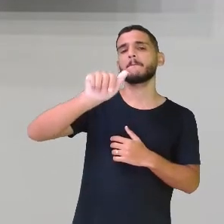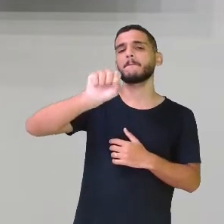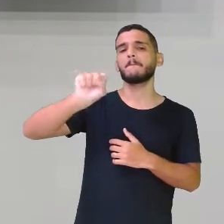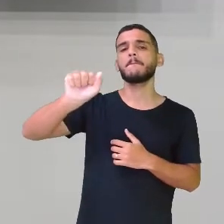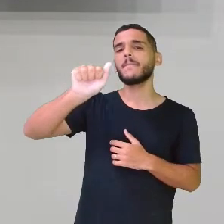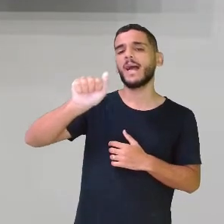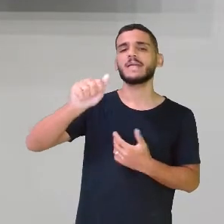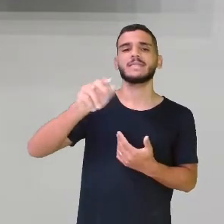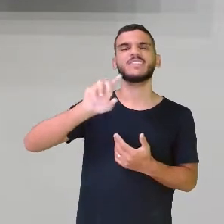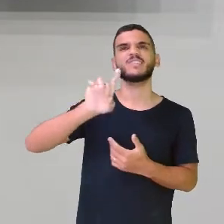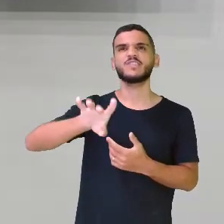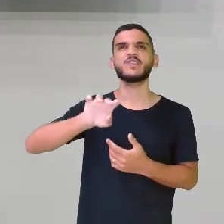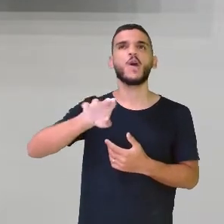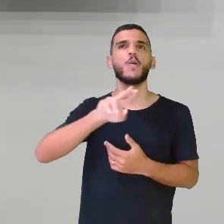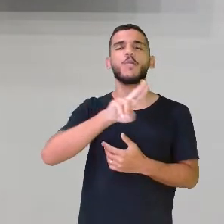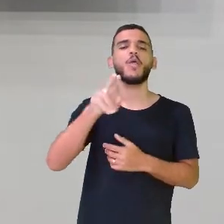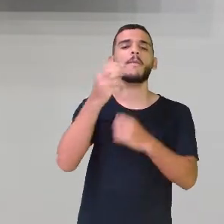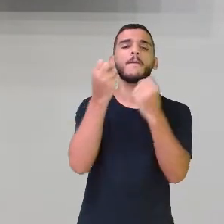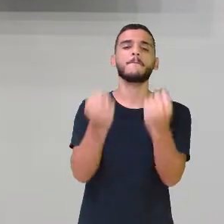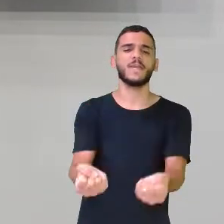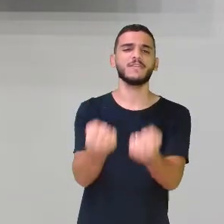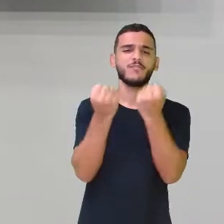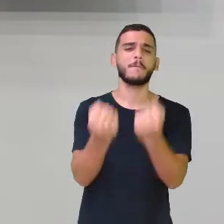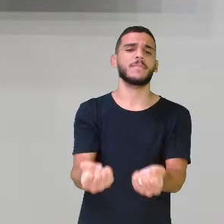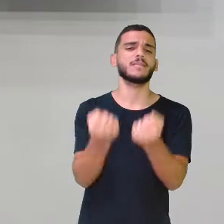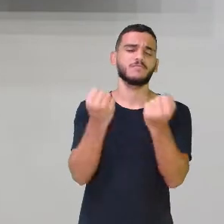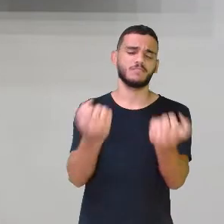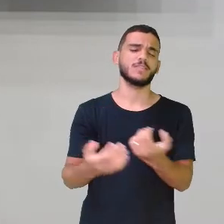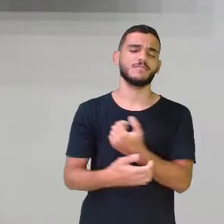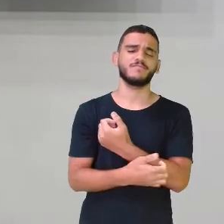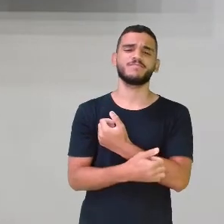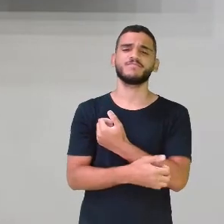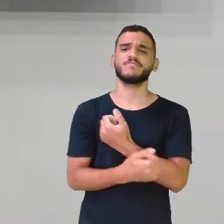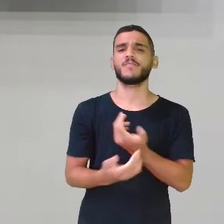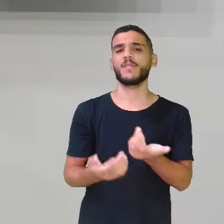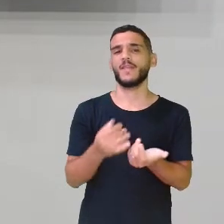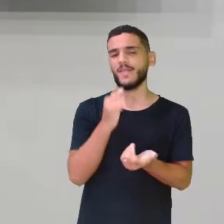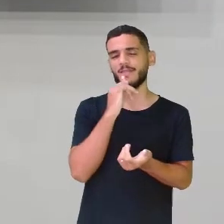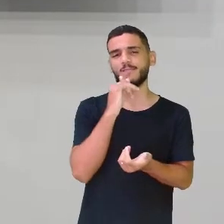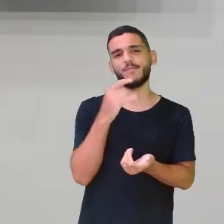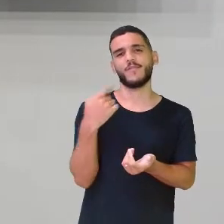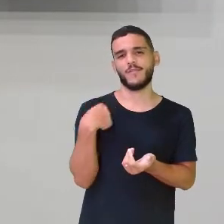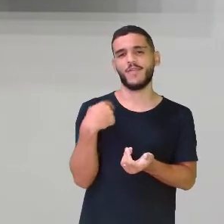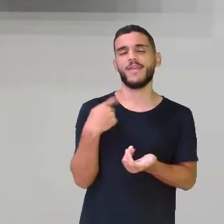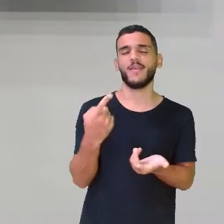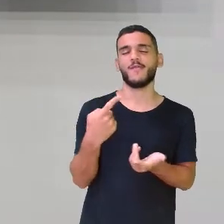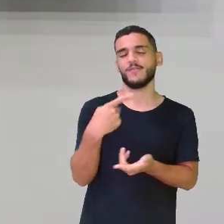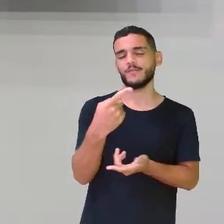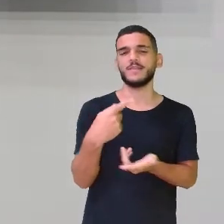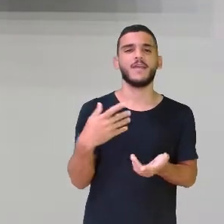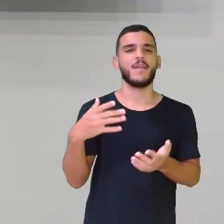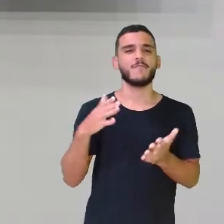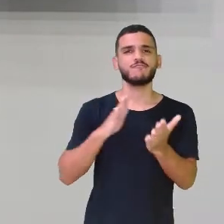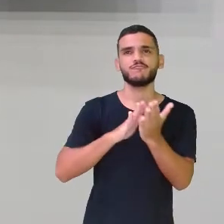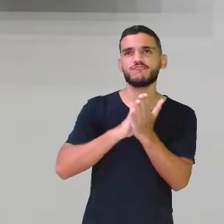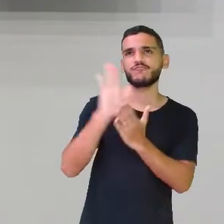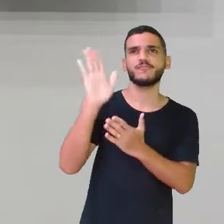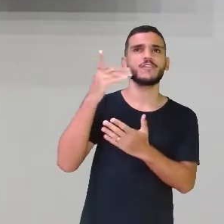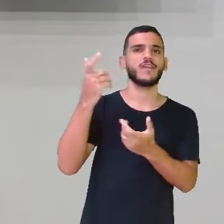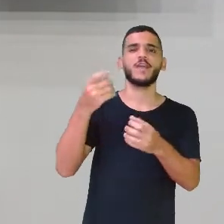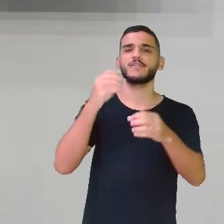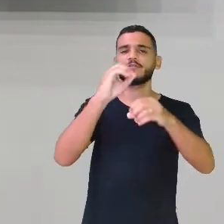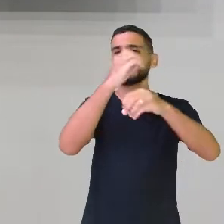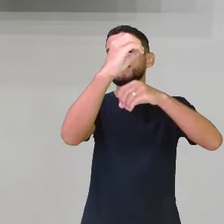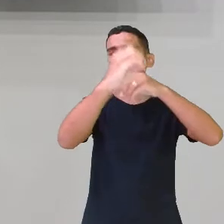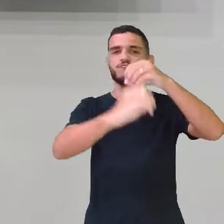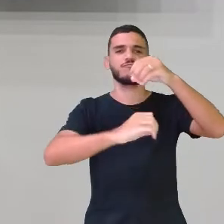Lógico, por que a gente fala peso? A gente não vive viajando para o espaço, né? Então, a gente tende a utilizar a palavra